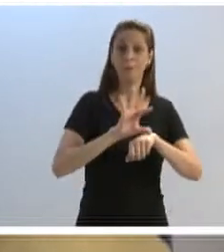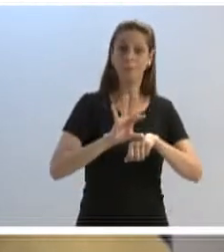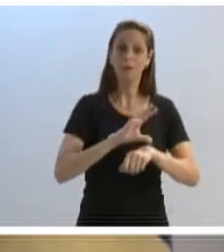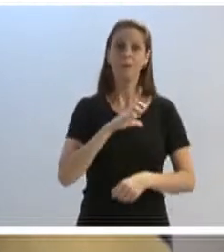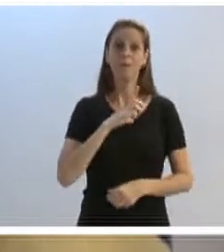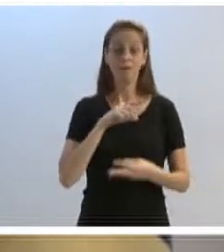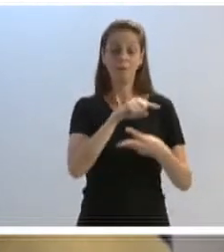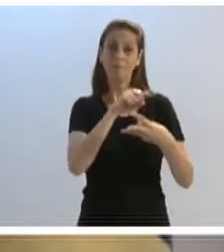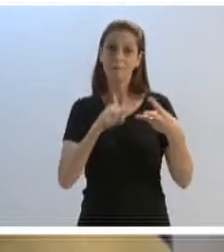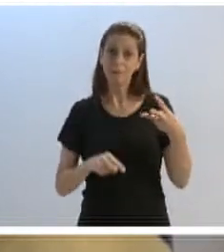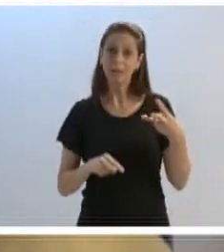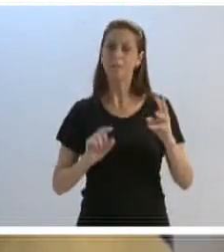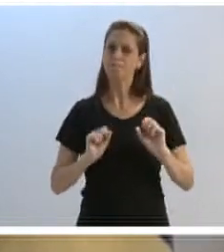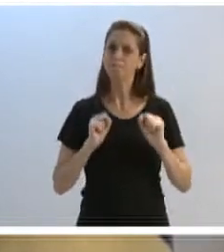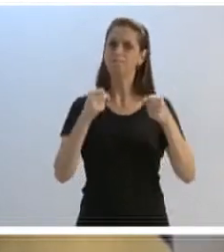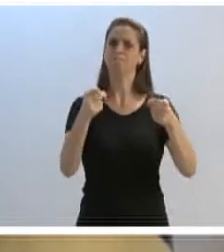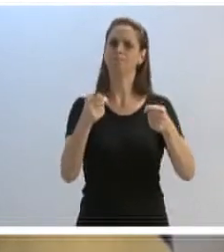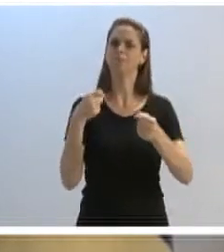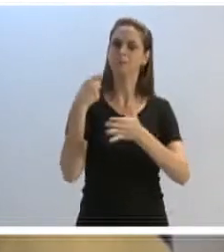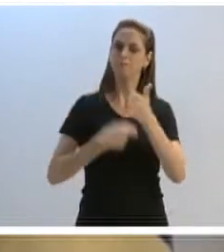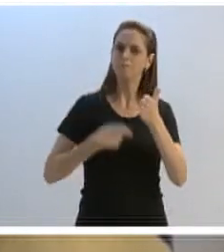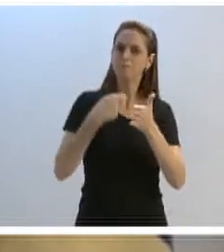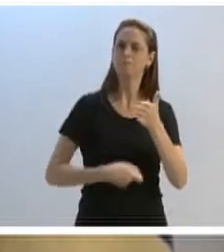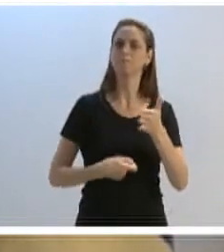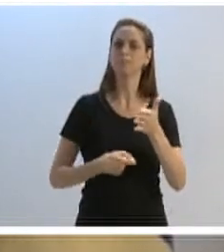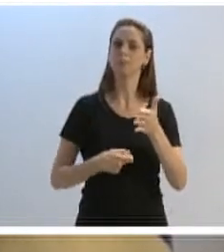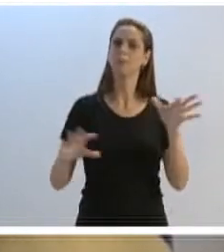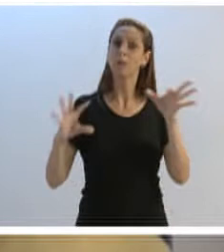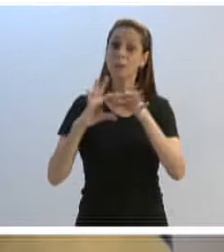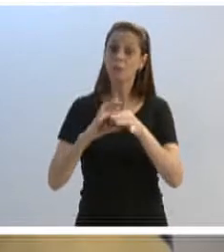3 principais bandeiras de reivindicação junto ao